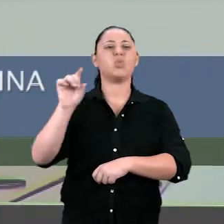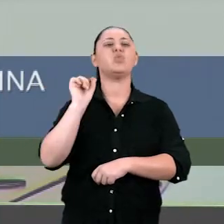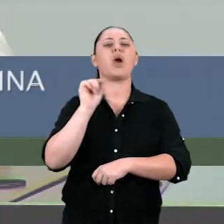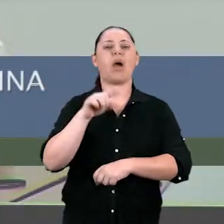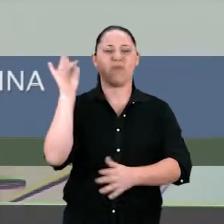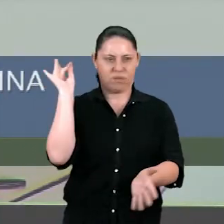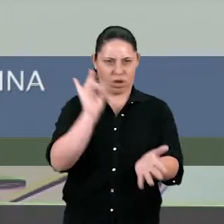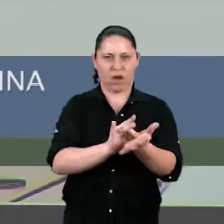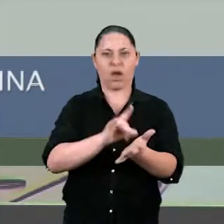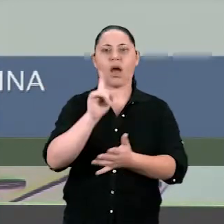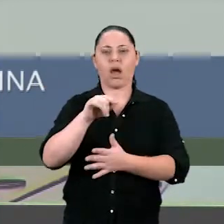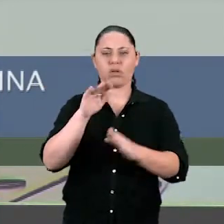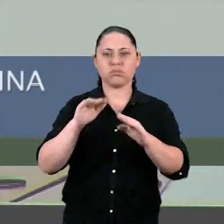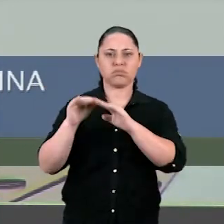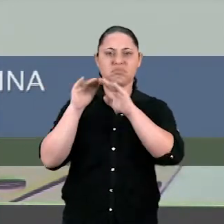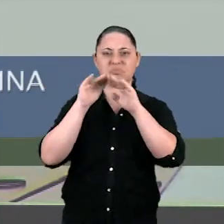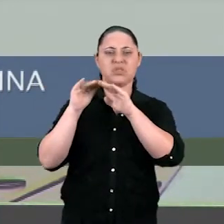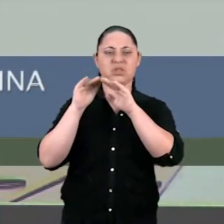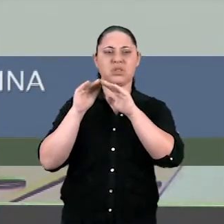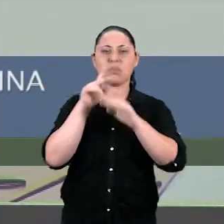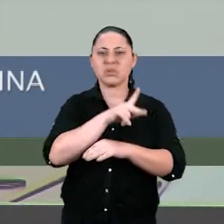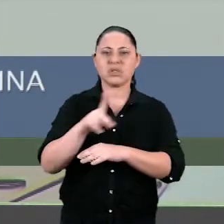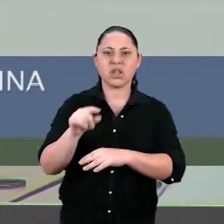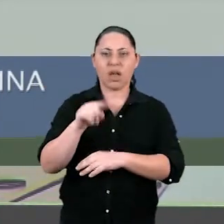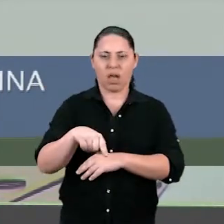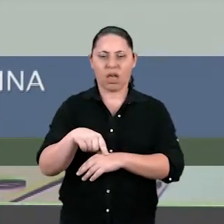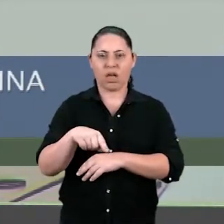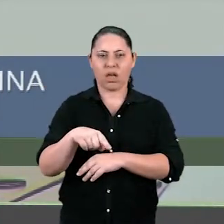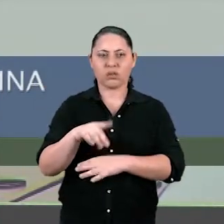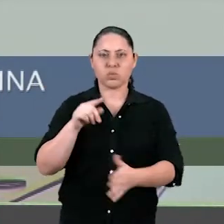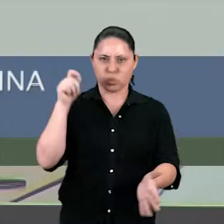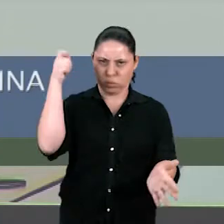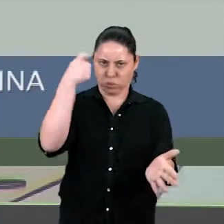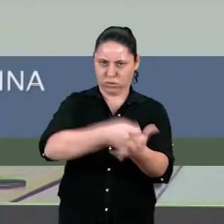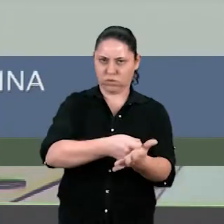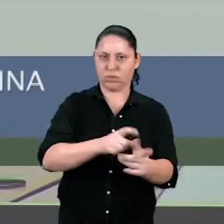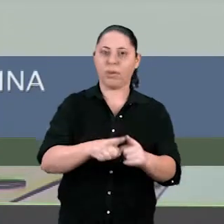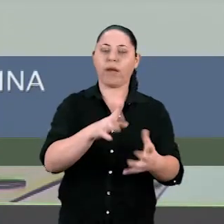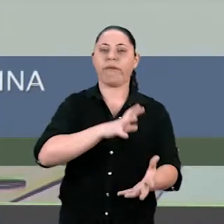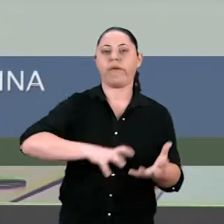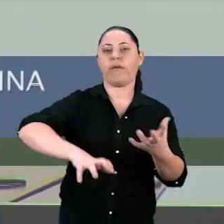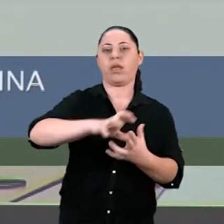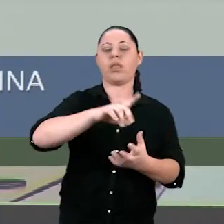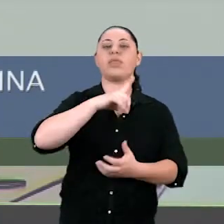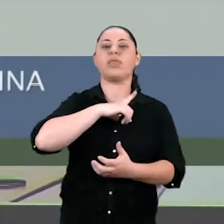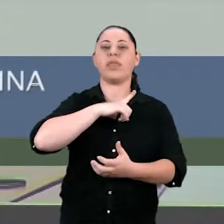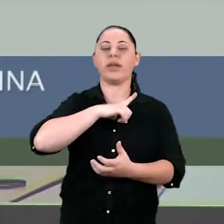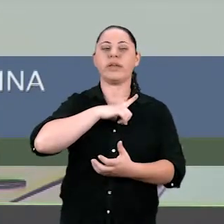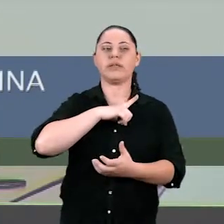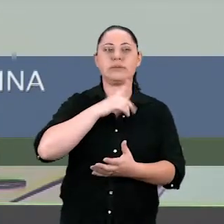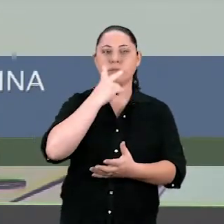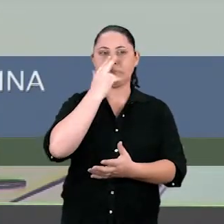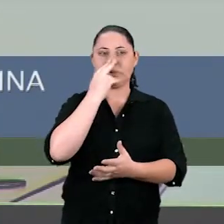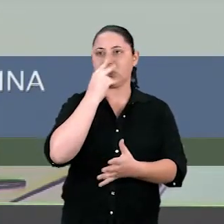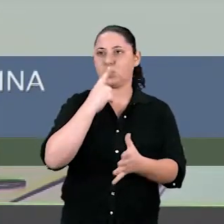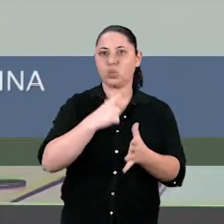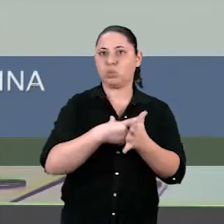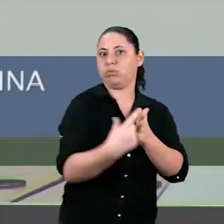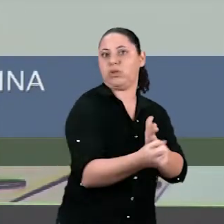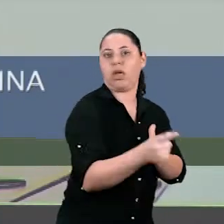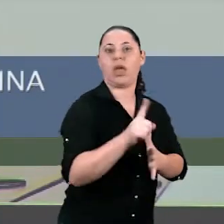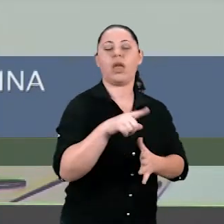rigidez, mas, no momento de crise, né, há sempre uma saída, que é, por exemplo, criar uma forma